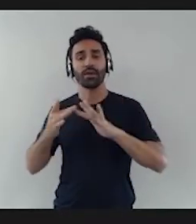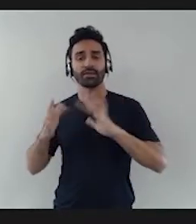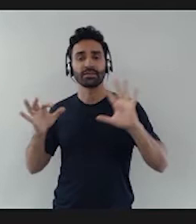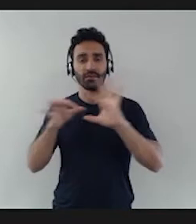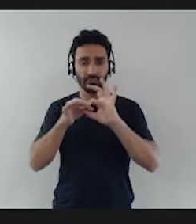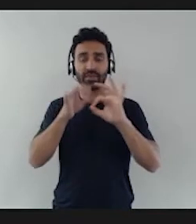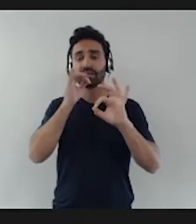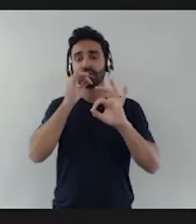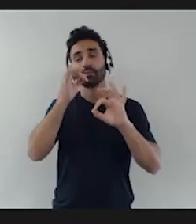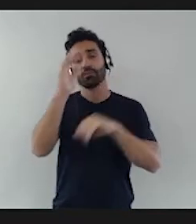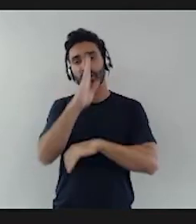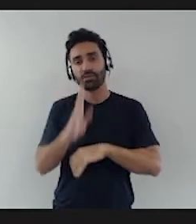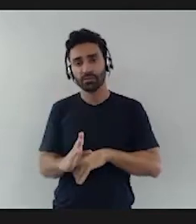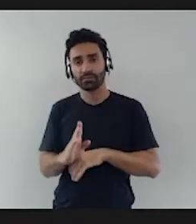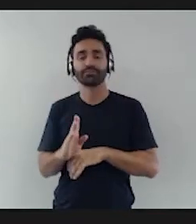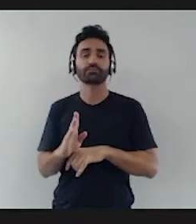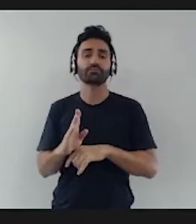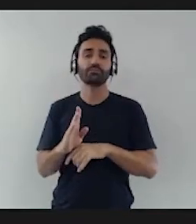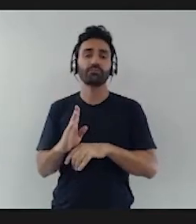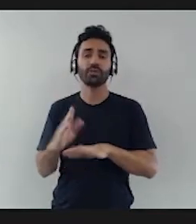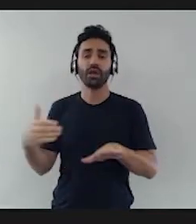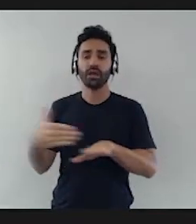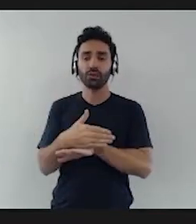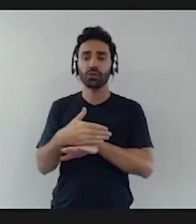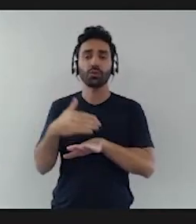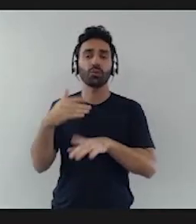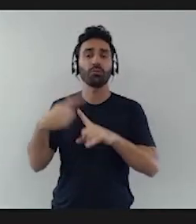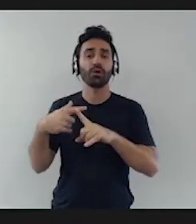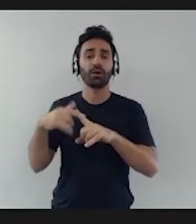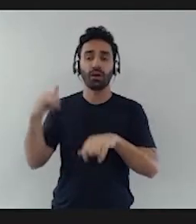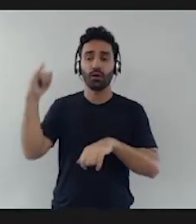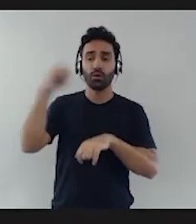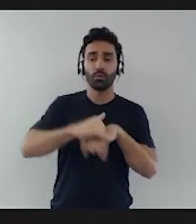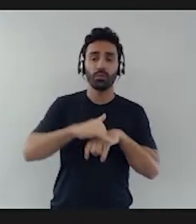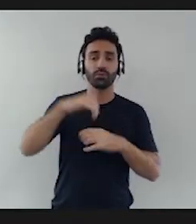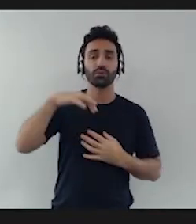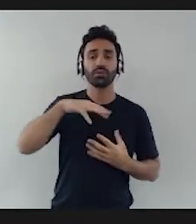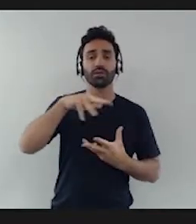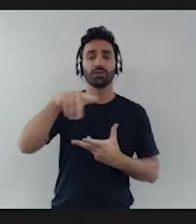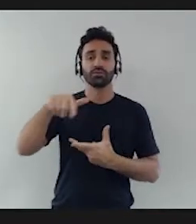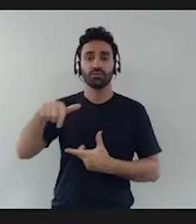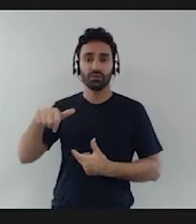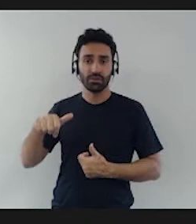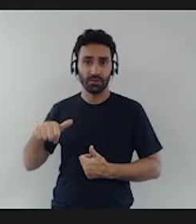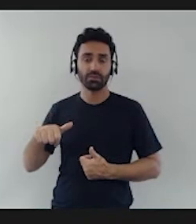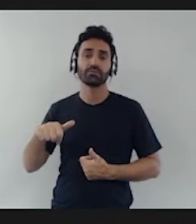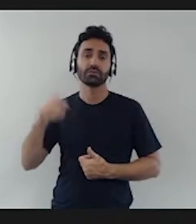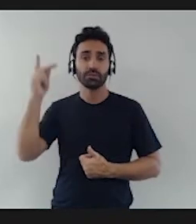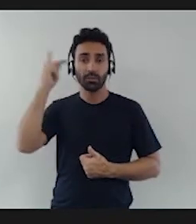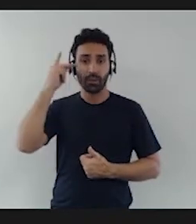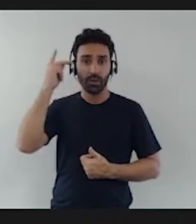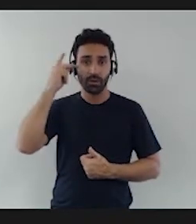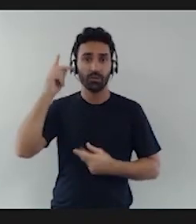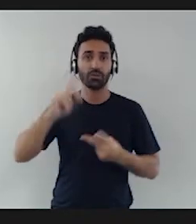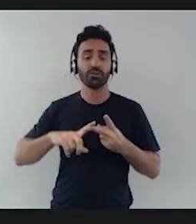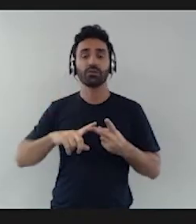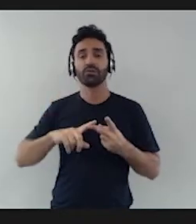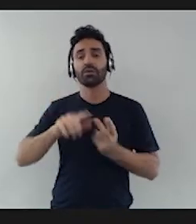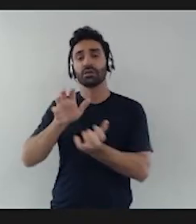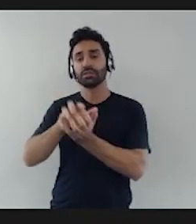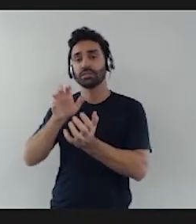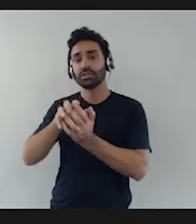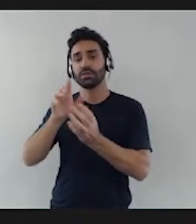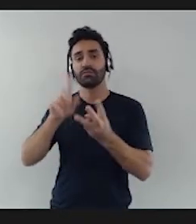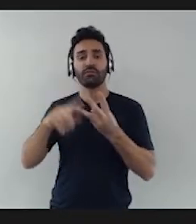por exemplo, pelas cidades com aeroportos internacionais de maior movimento, como São Paulo, como Recife,